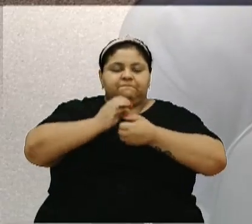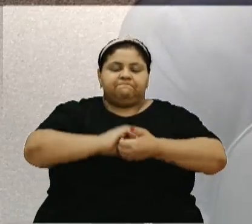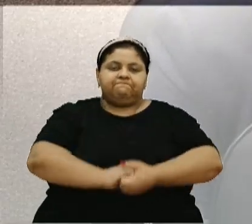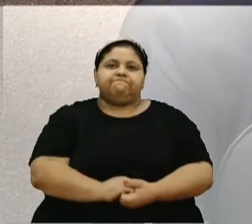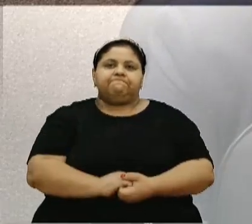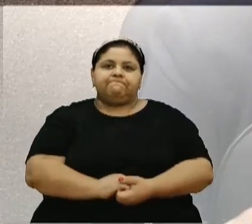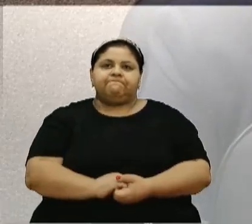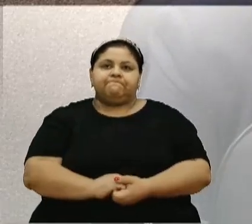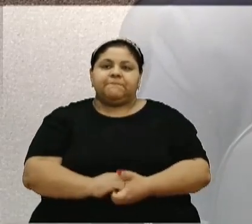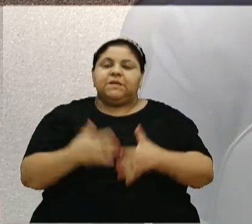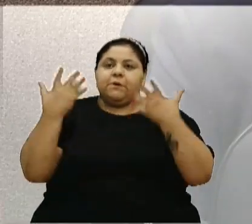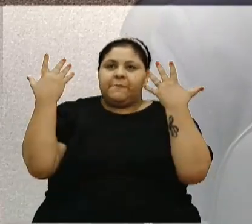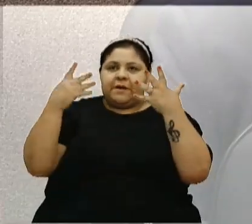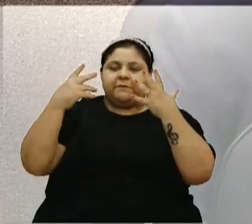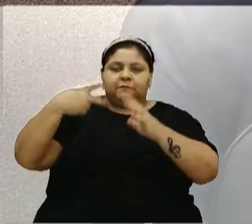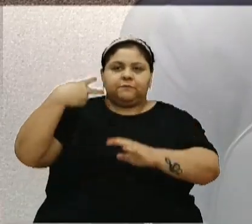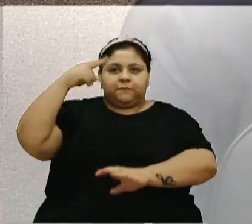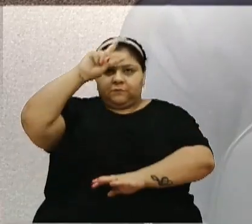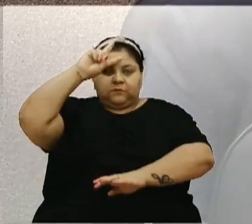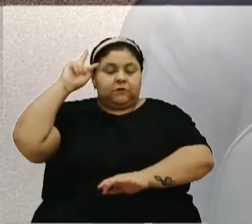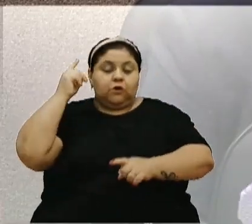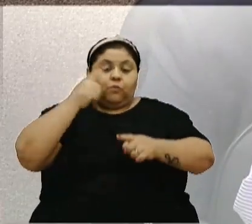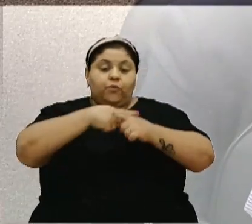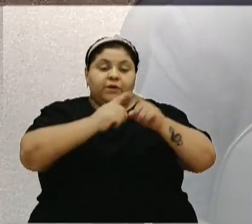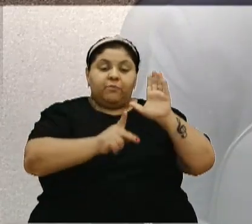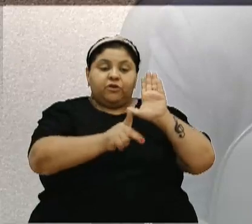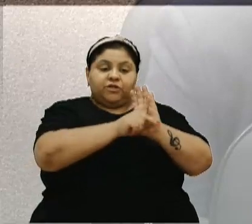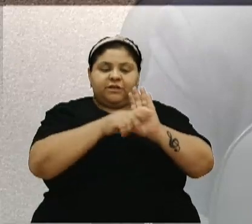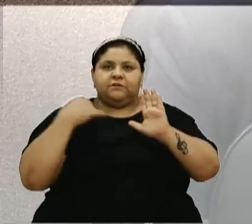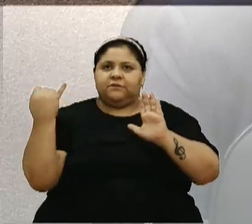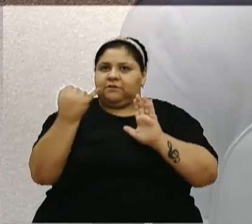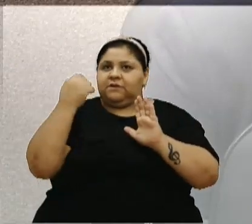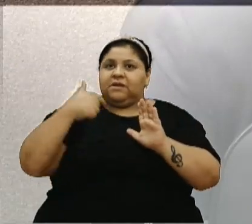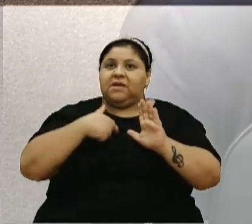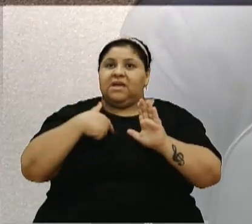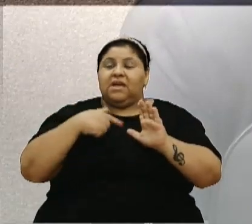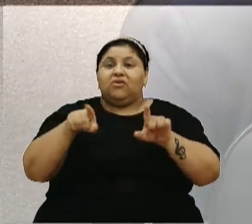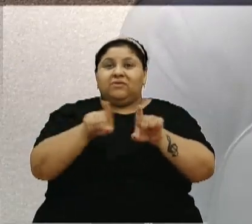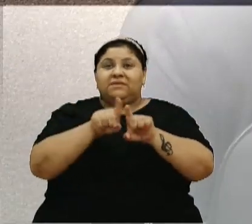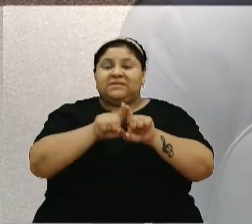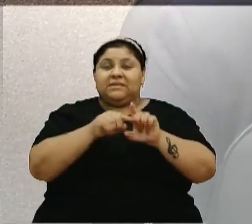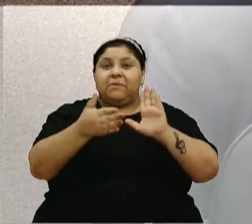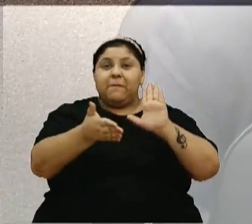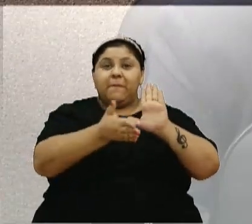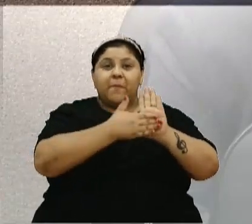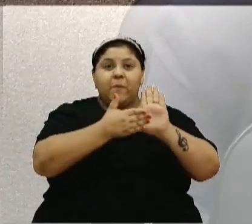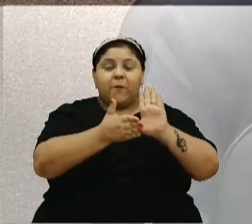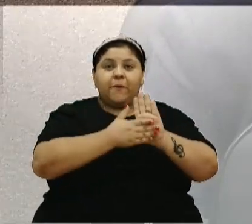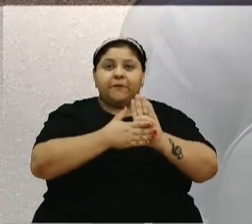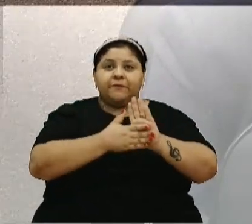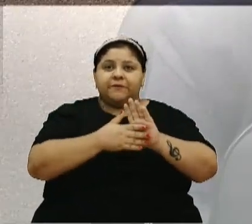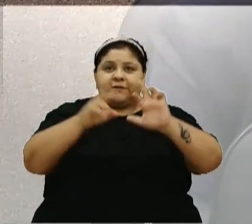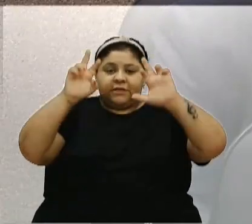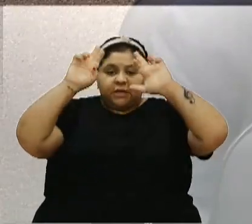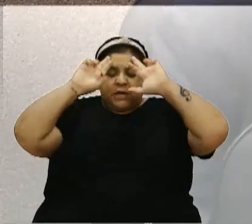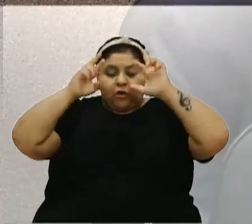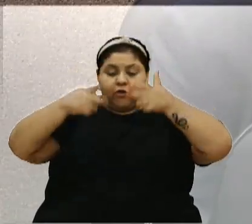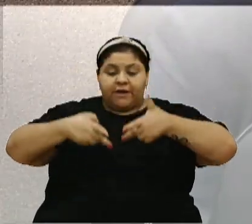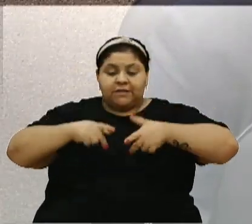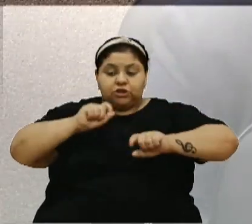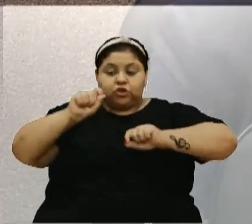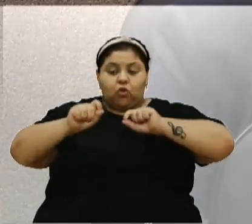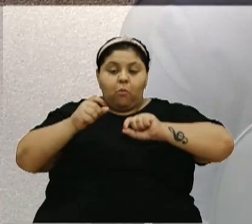porque é um projeto importantíssimo, né? Eu protocolei também um projeto que reconhece a Festa Nacional da Uva como